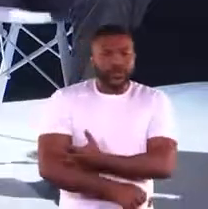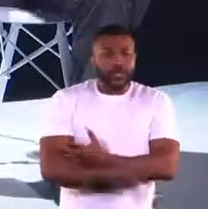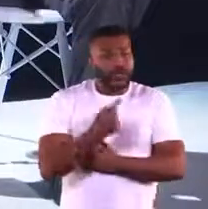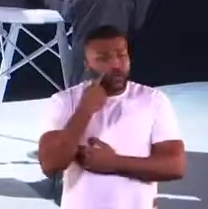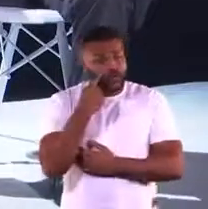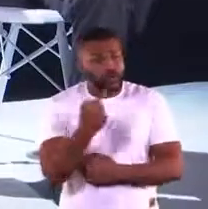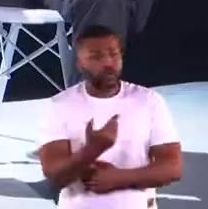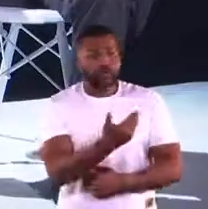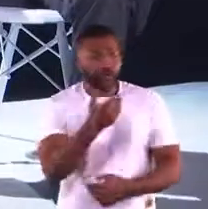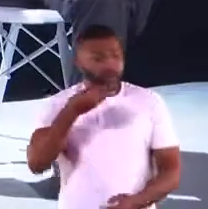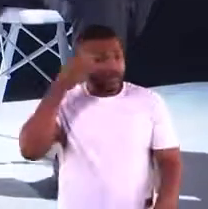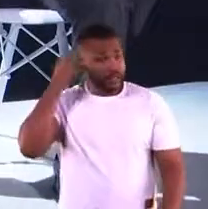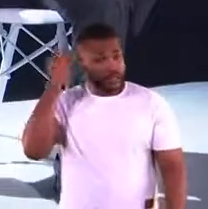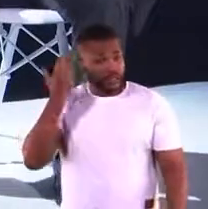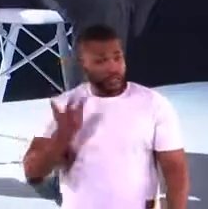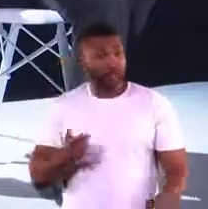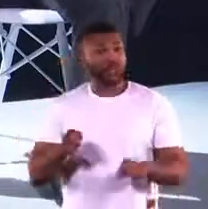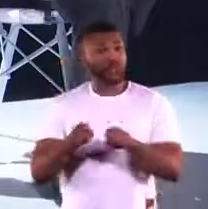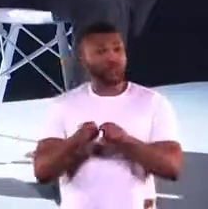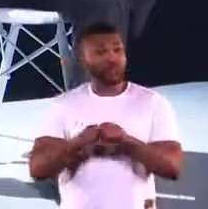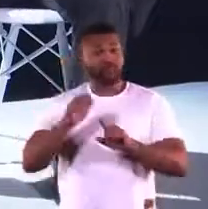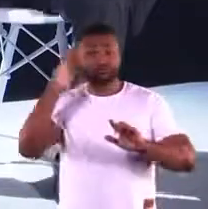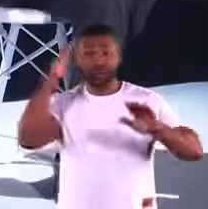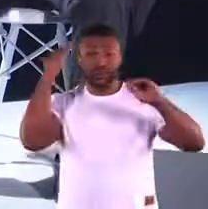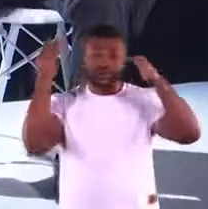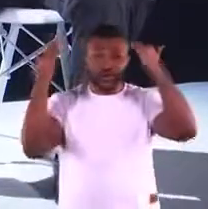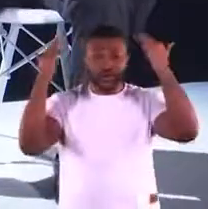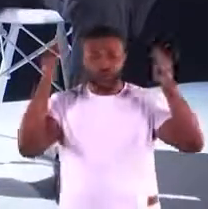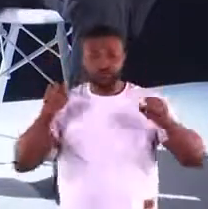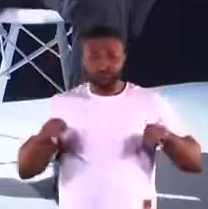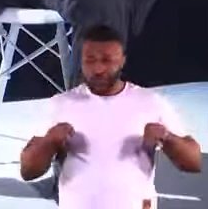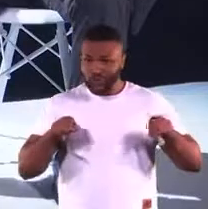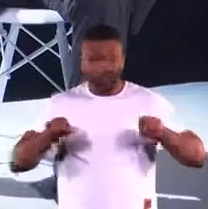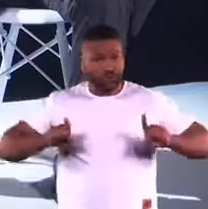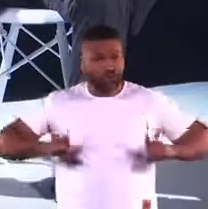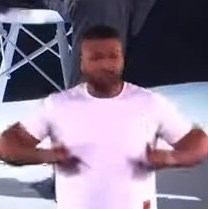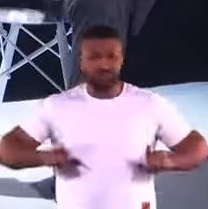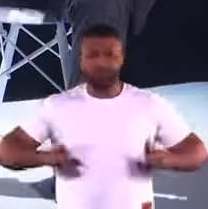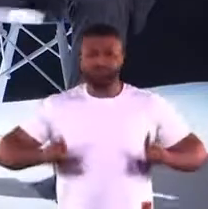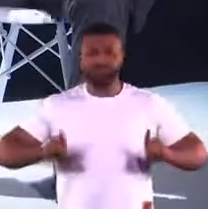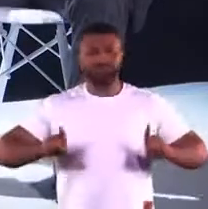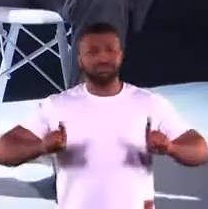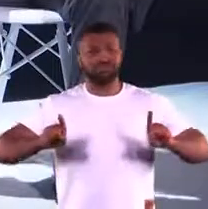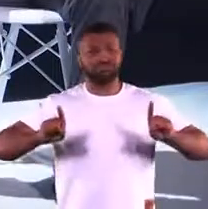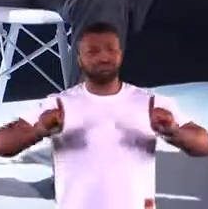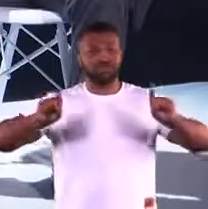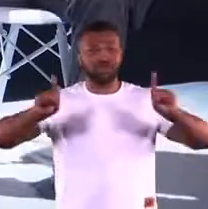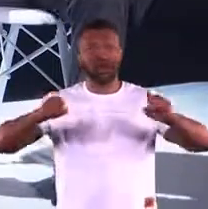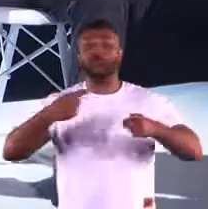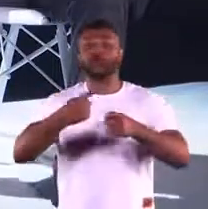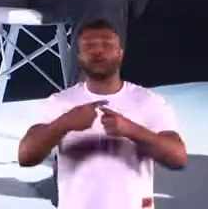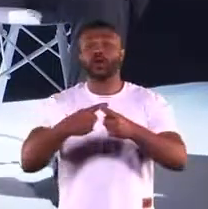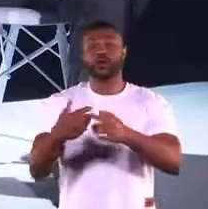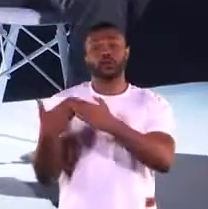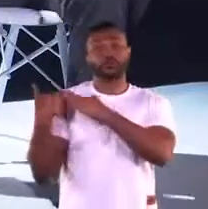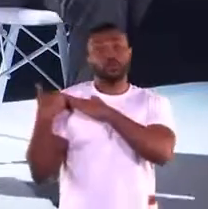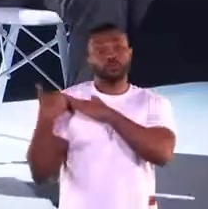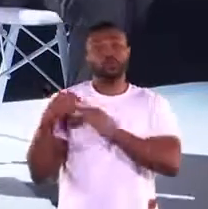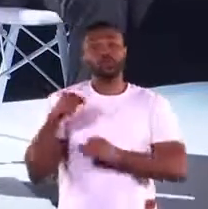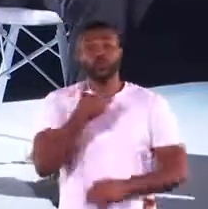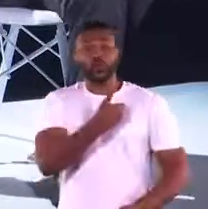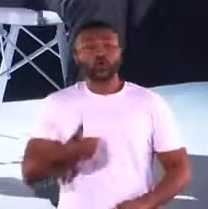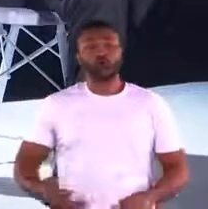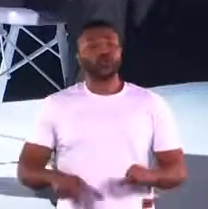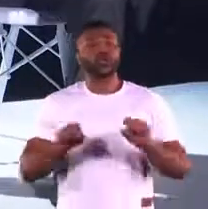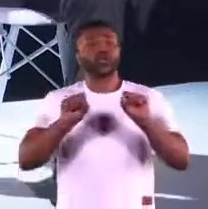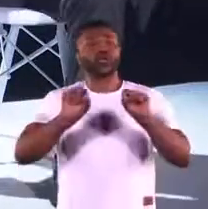pessoas como você e pessoas como o Gil chegar aonde vocês chegaram. Porque o papel do Estado é apenas o de abrir a